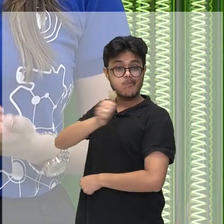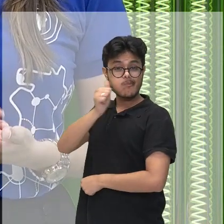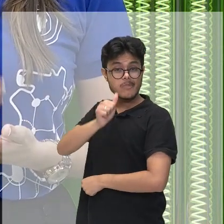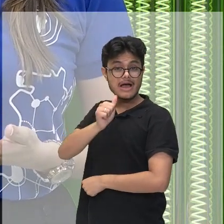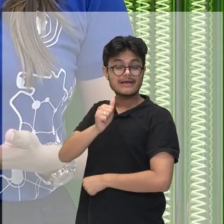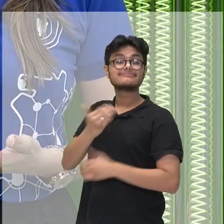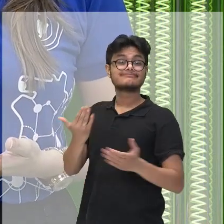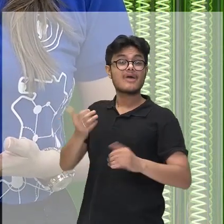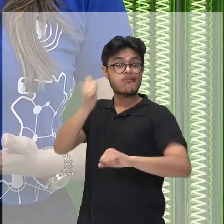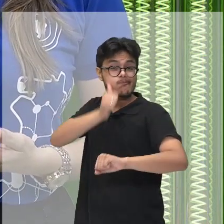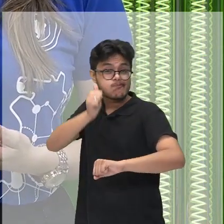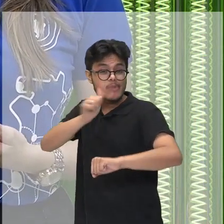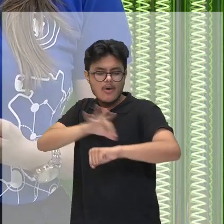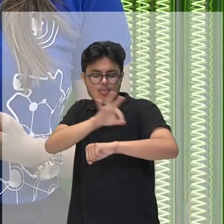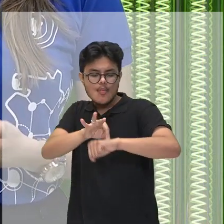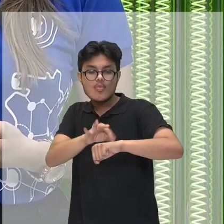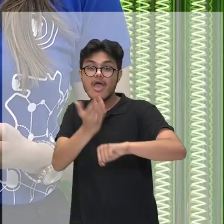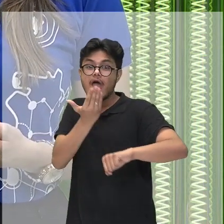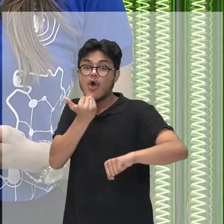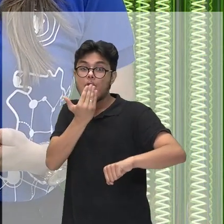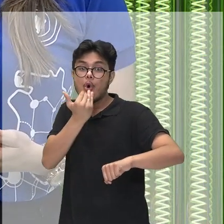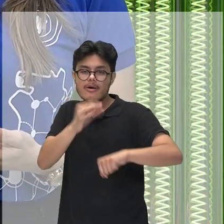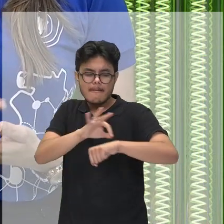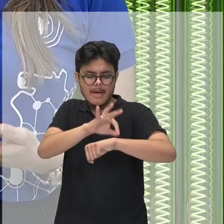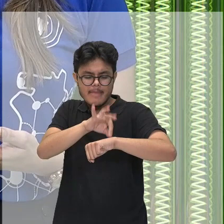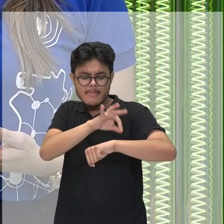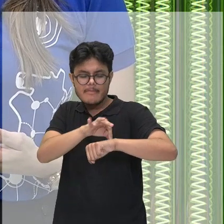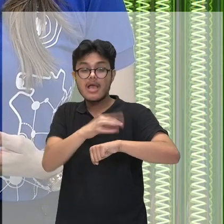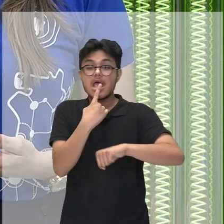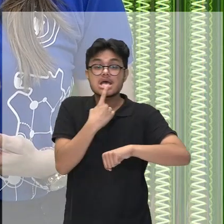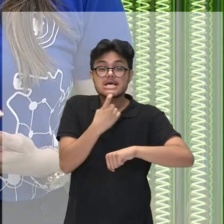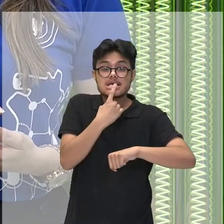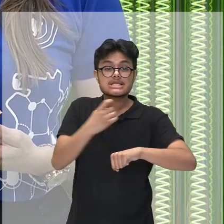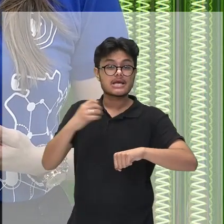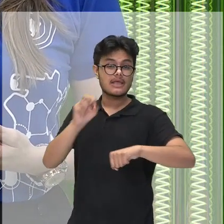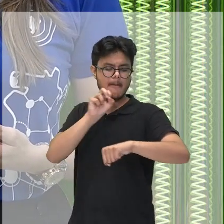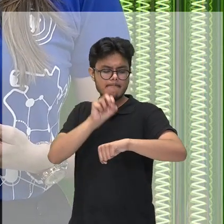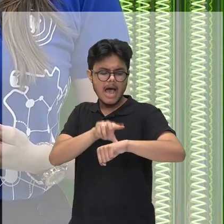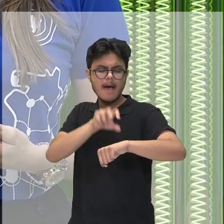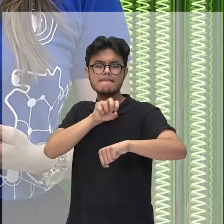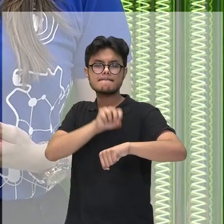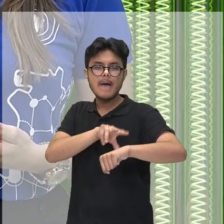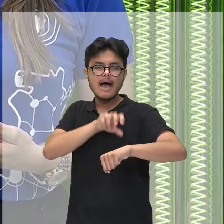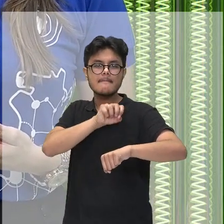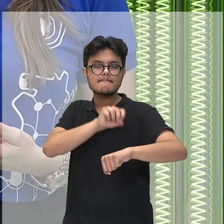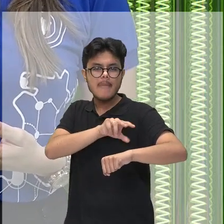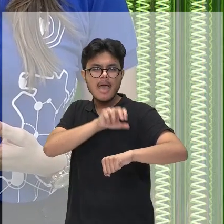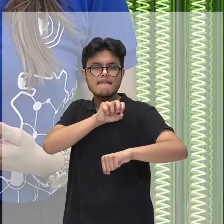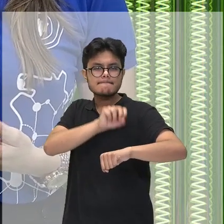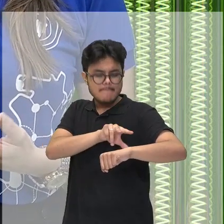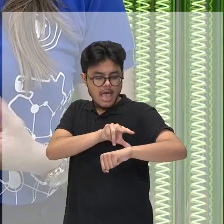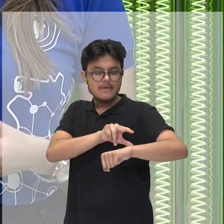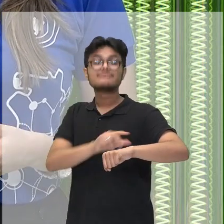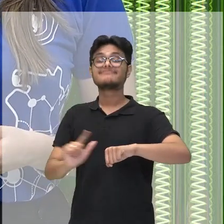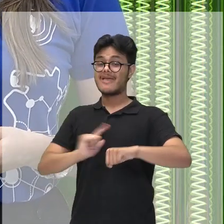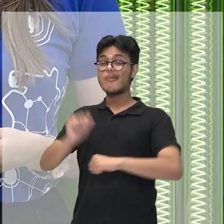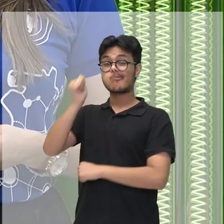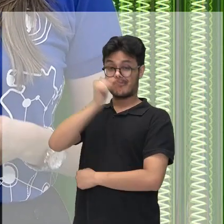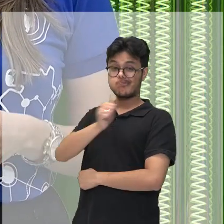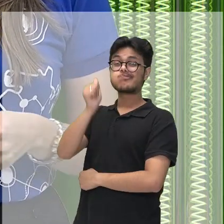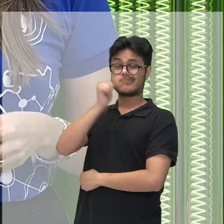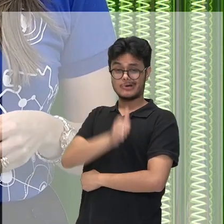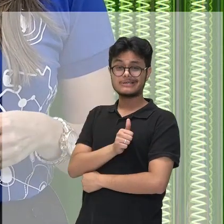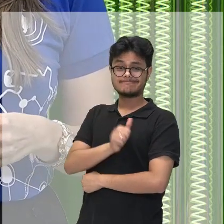a fêmea que se alimenta de sangue. Então, a fêmea que é responsável, o mosquito fêmea que é responsável